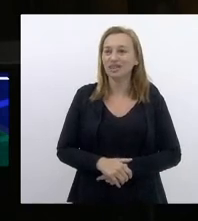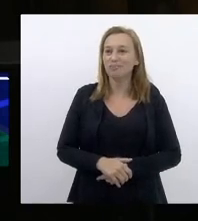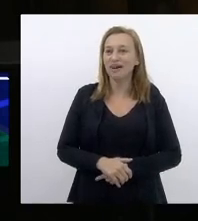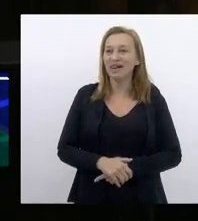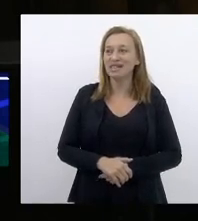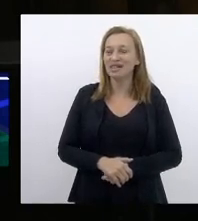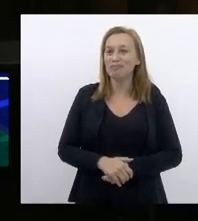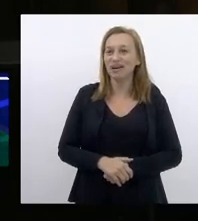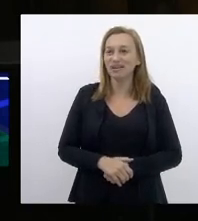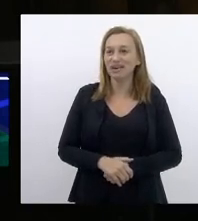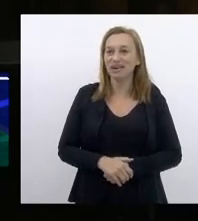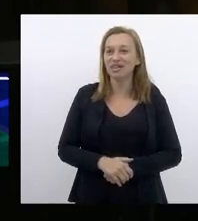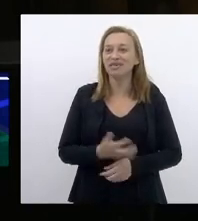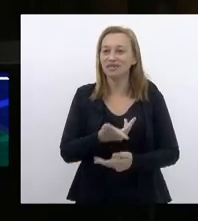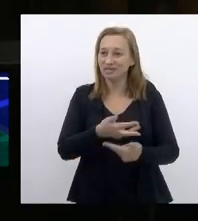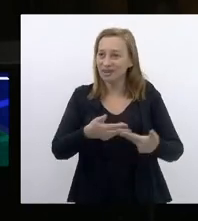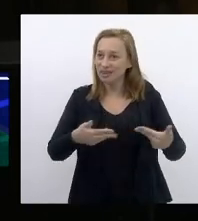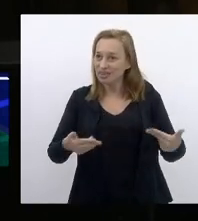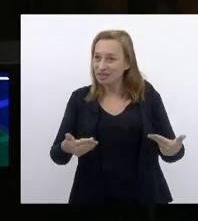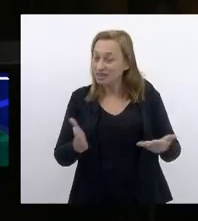porque muitas vezes